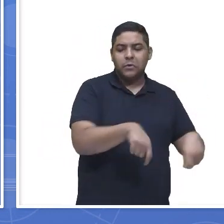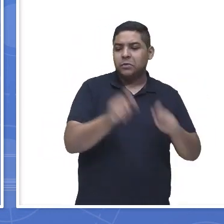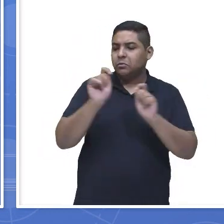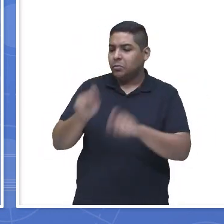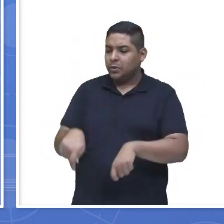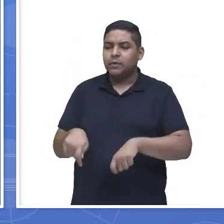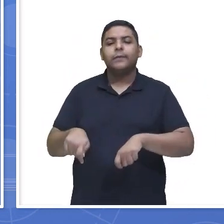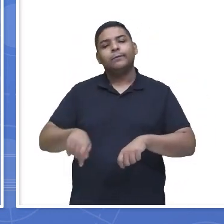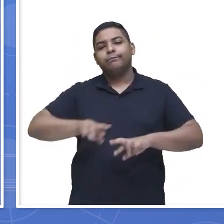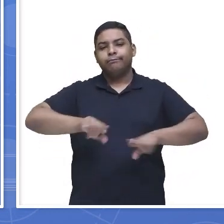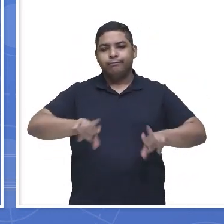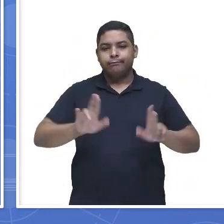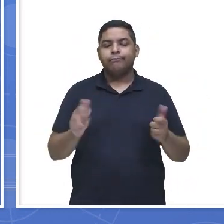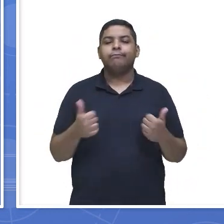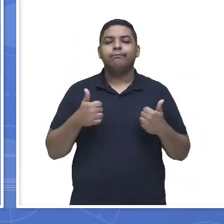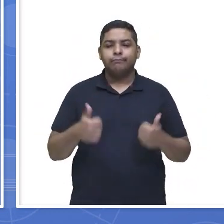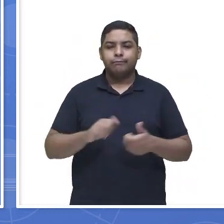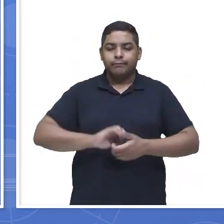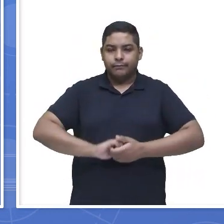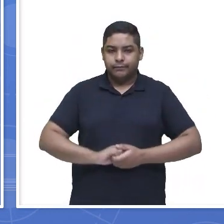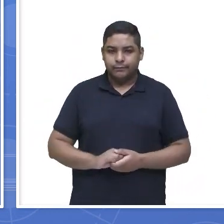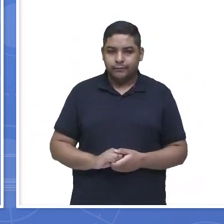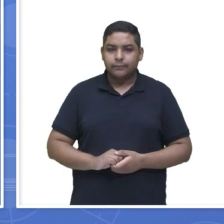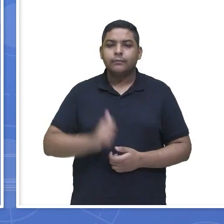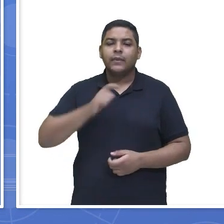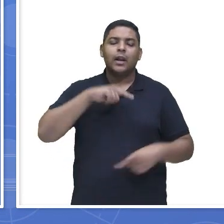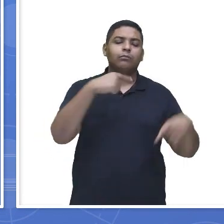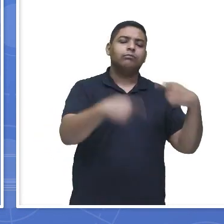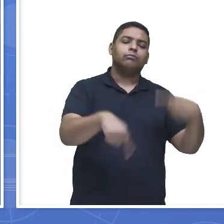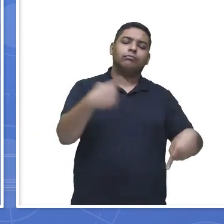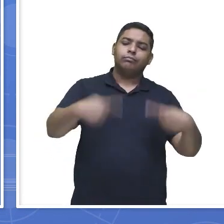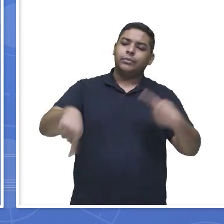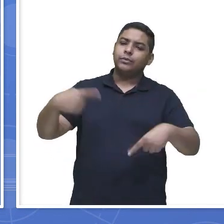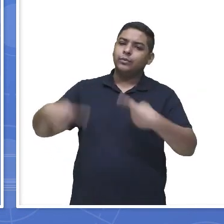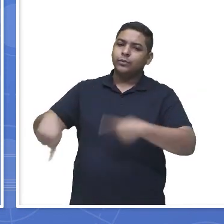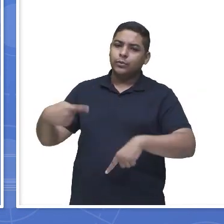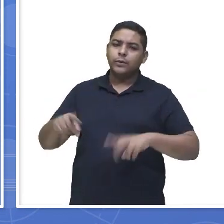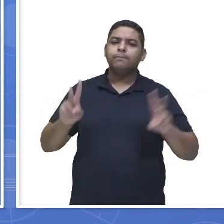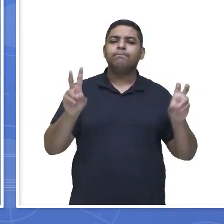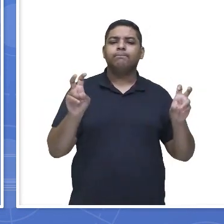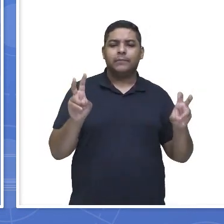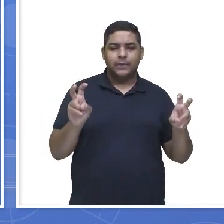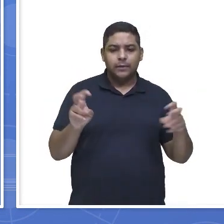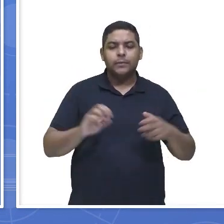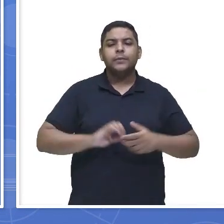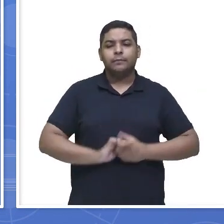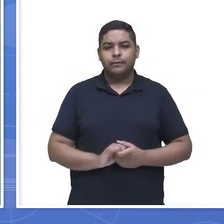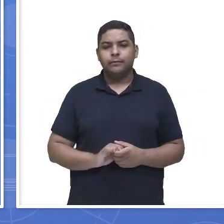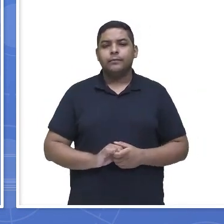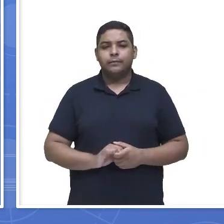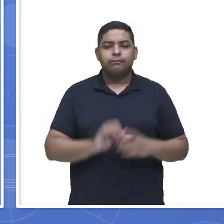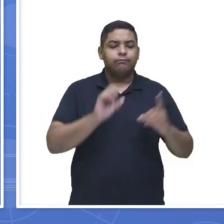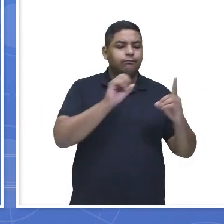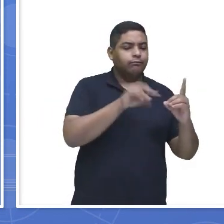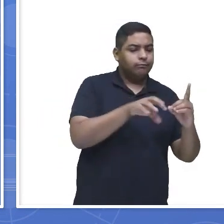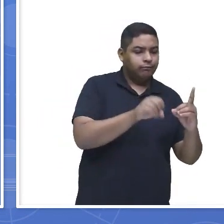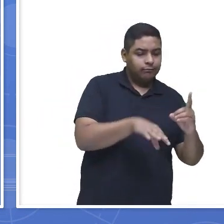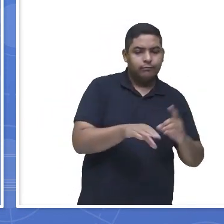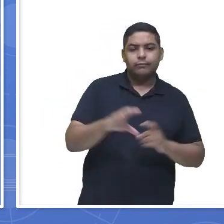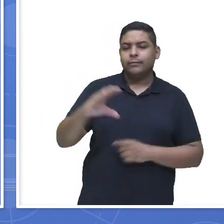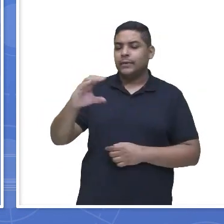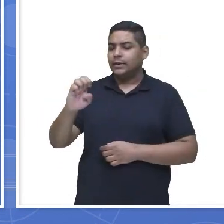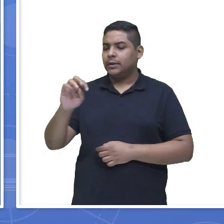é possível conhecer. Então, a gente vai vendo essa briga aí entre céticos e dogmáticos, e por que